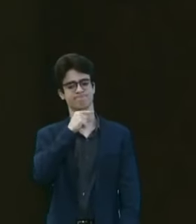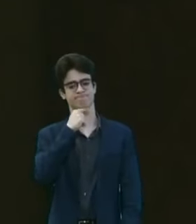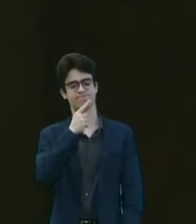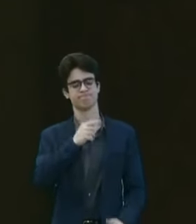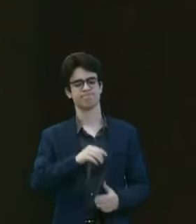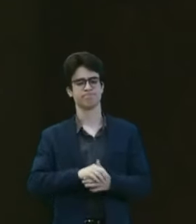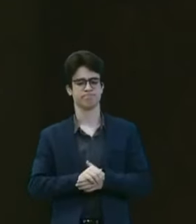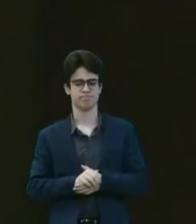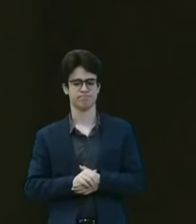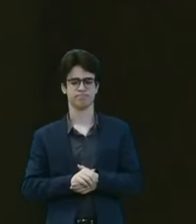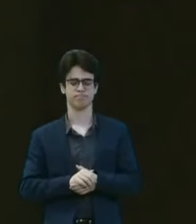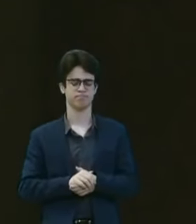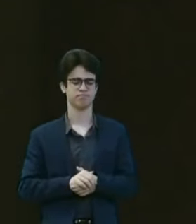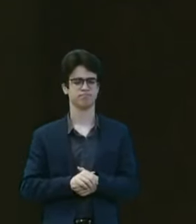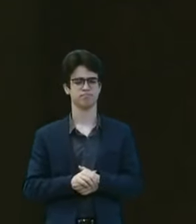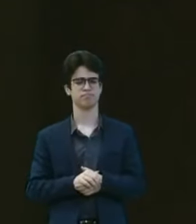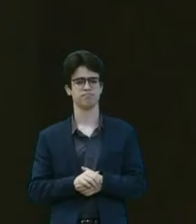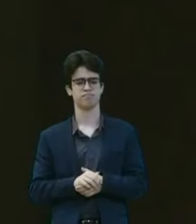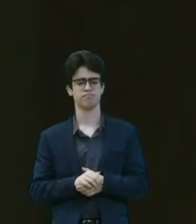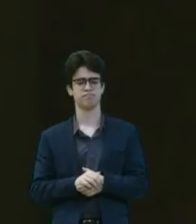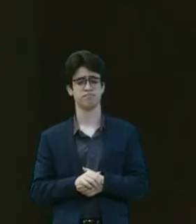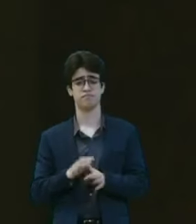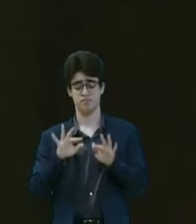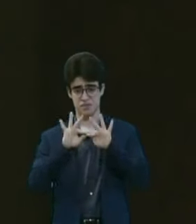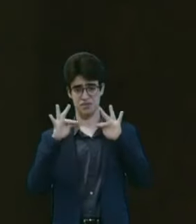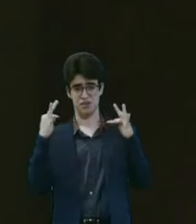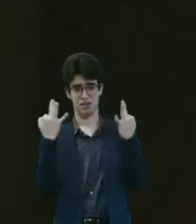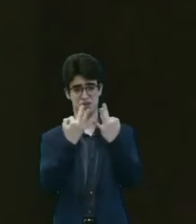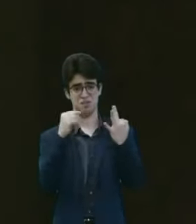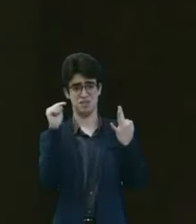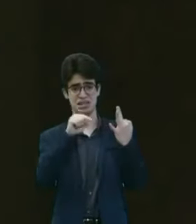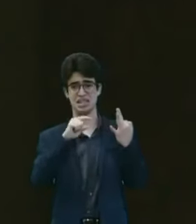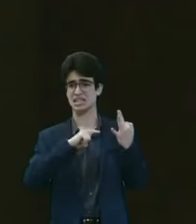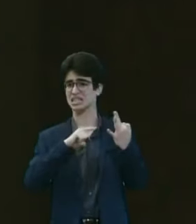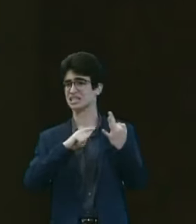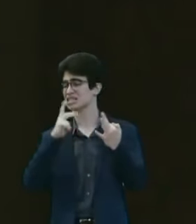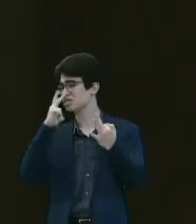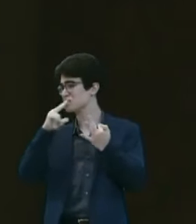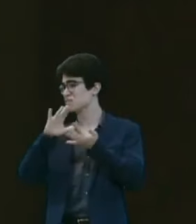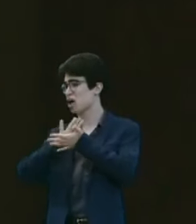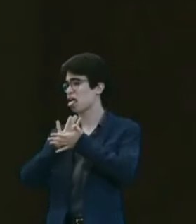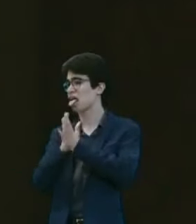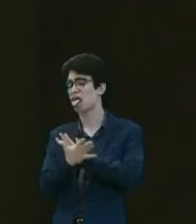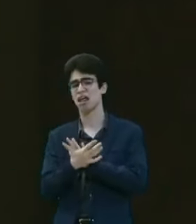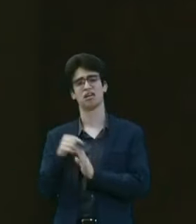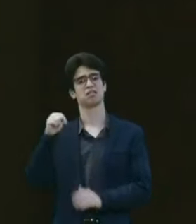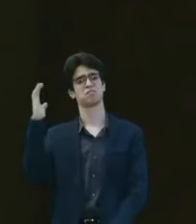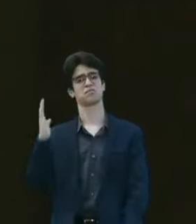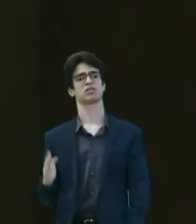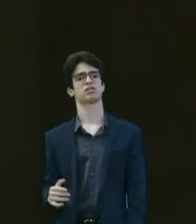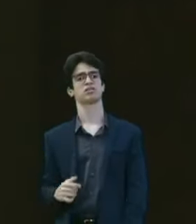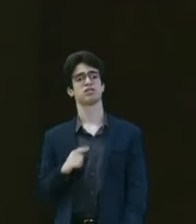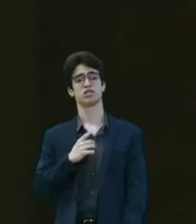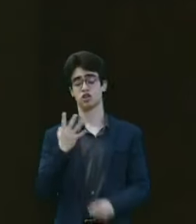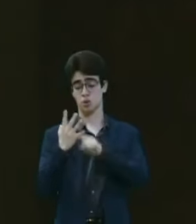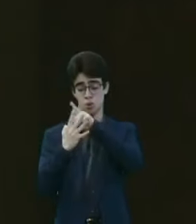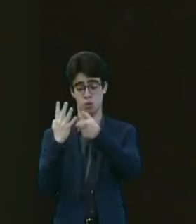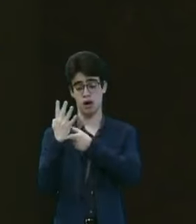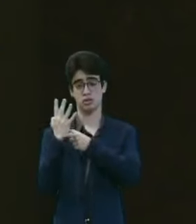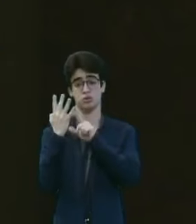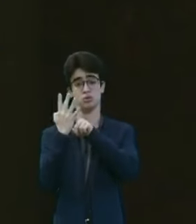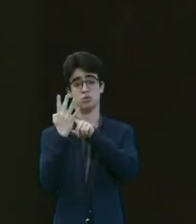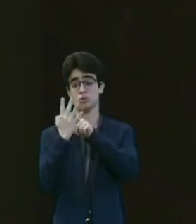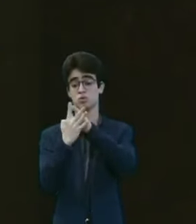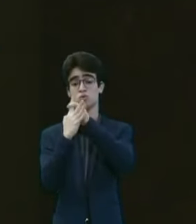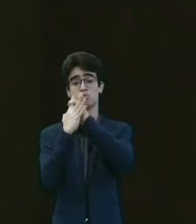A família tem sido desconfigurada na nossa nação. A cada 4 jovens, um hoje é filho